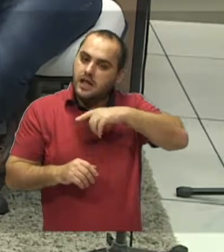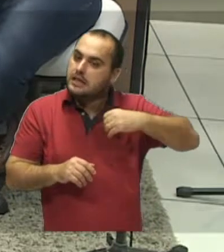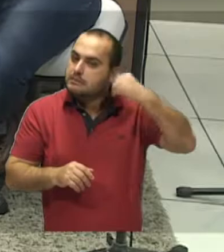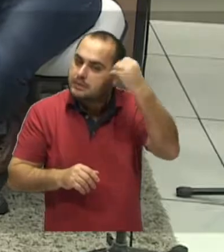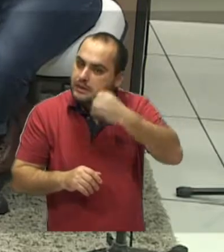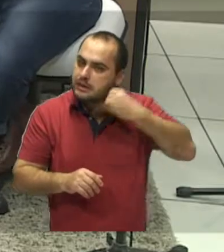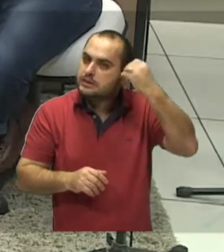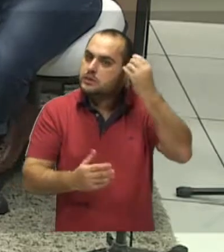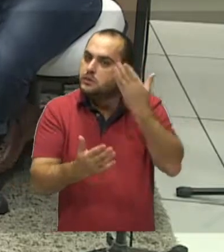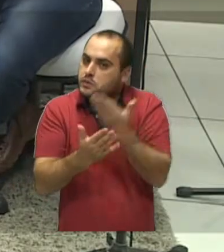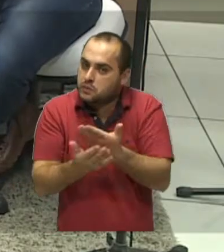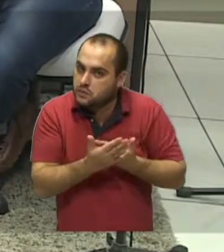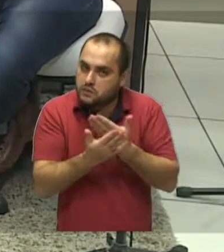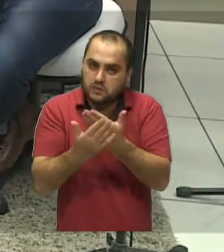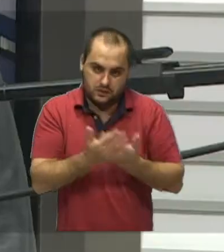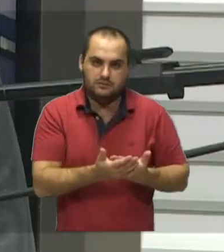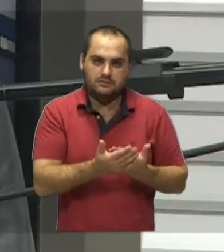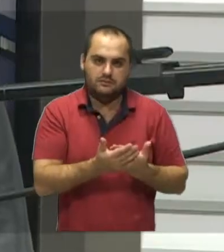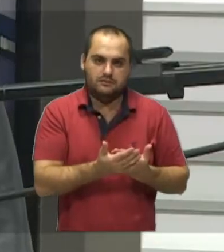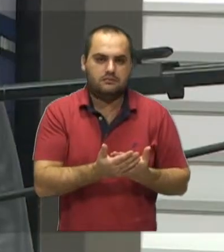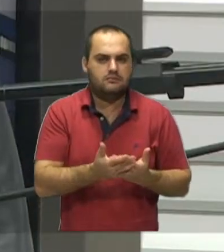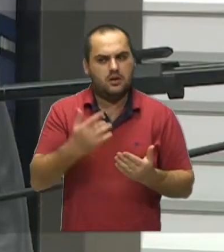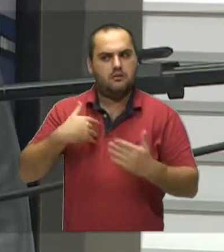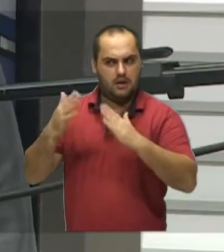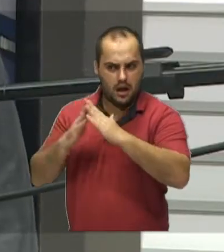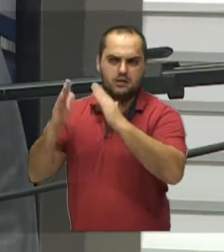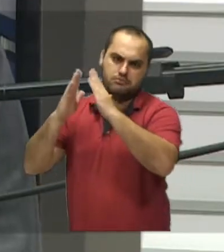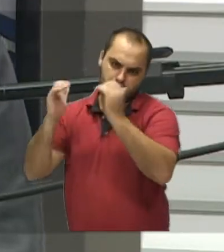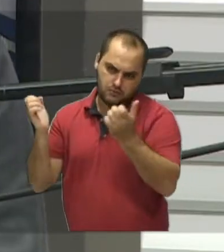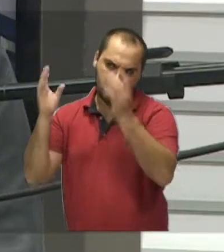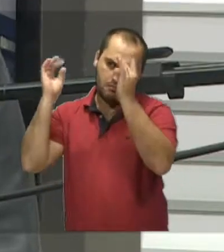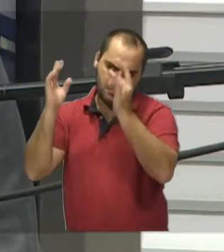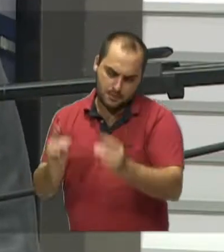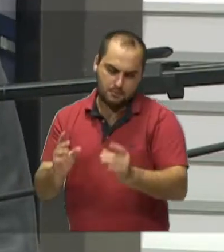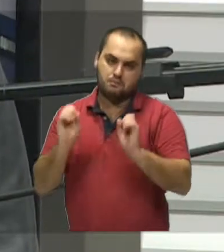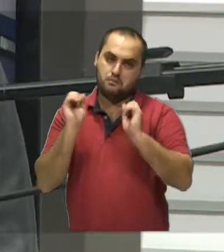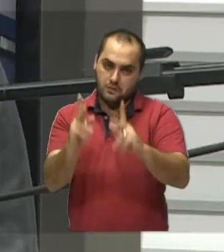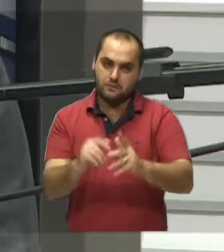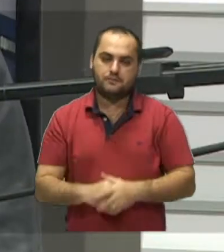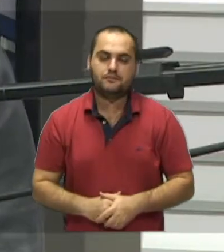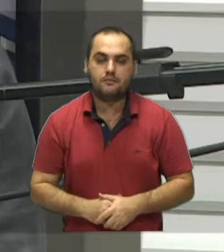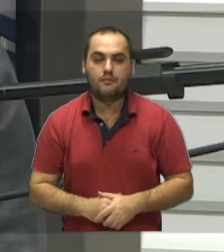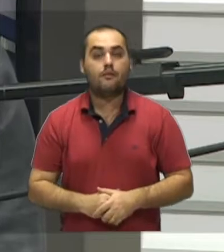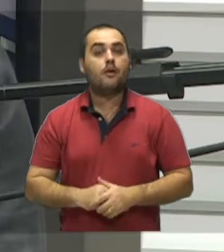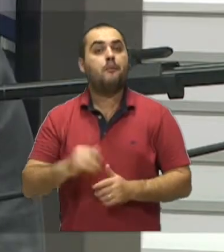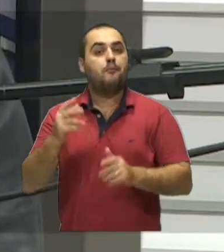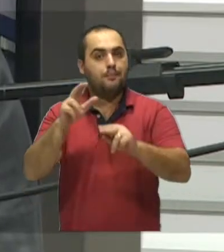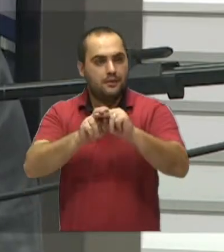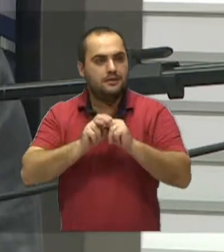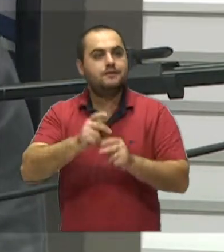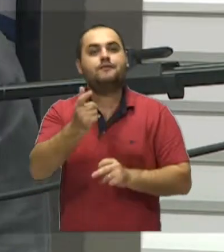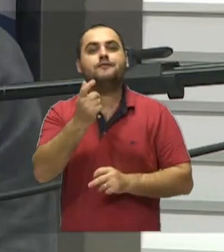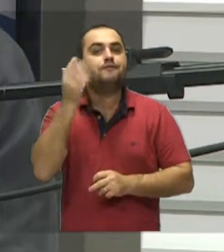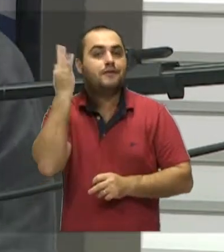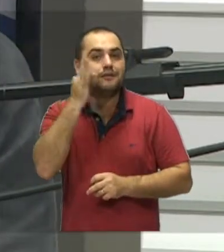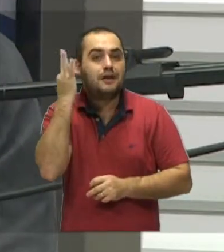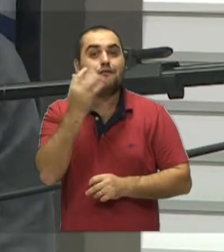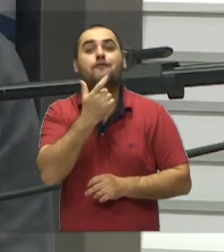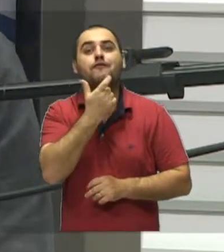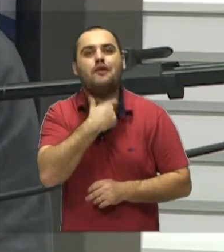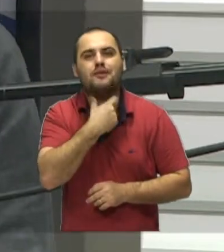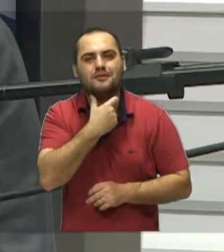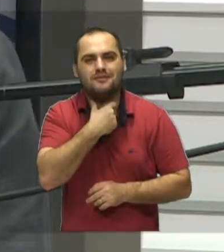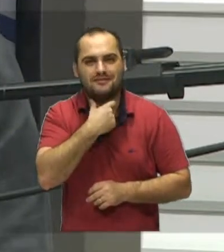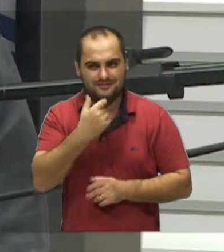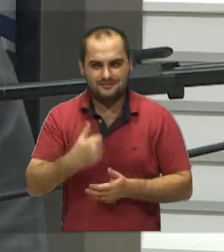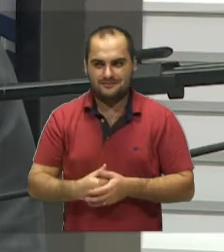para estudar aquilo que eu queria fazer. Eu morava em Brusque ainda na época e tal. E resolvi fazer a faculdade de fonoaudiologia. O que para mim foi muito